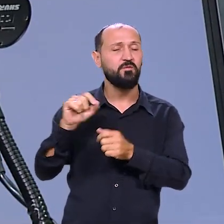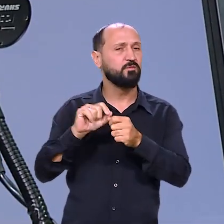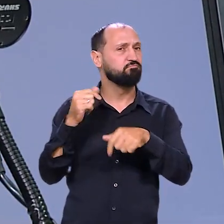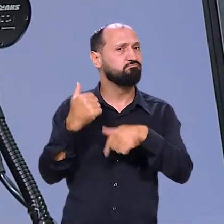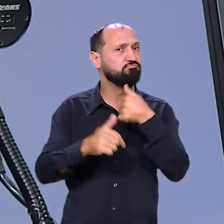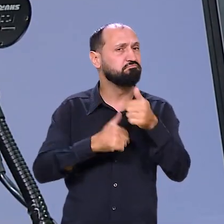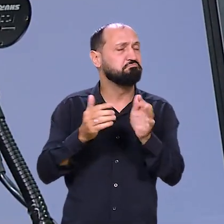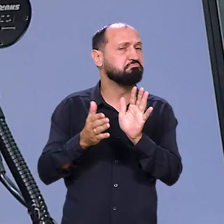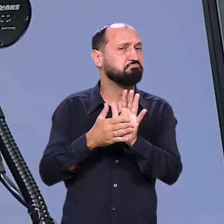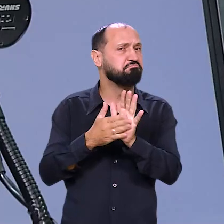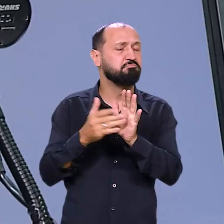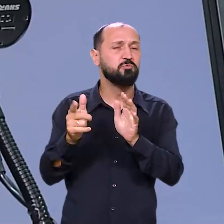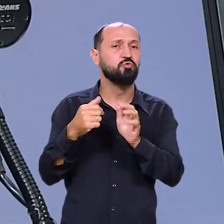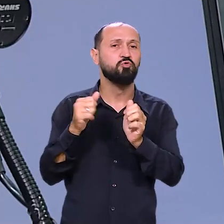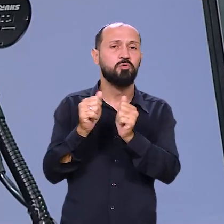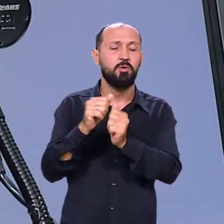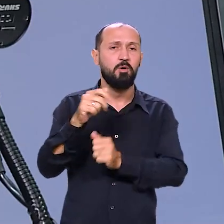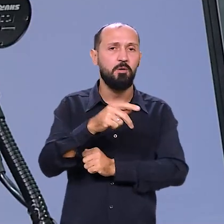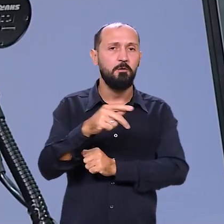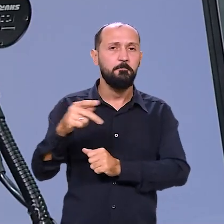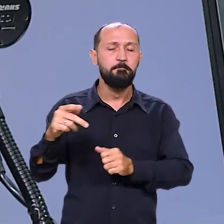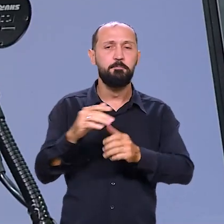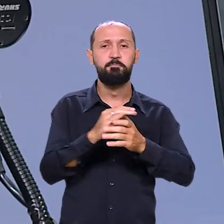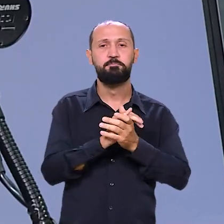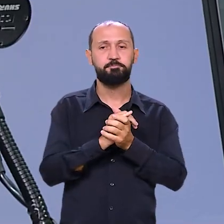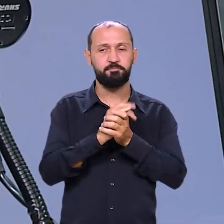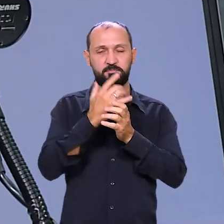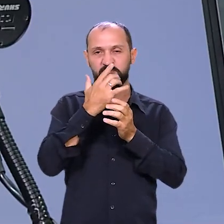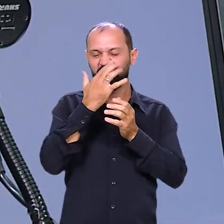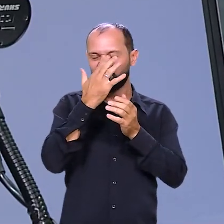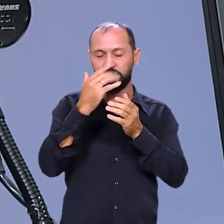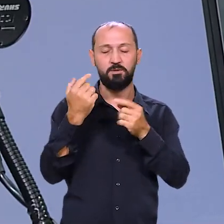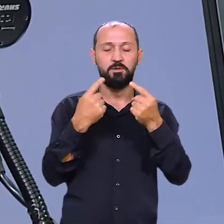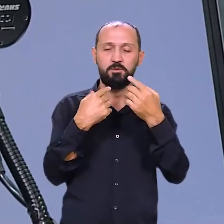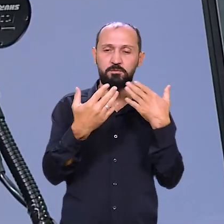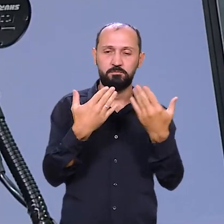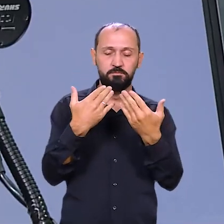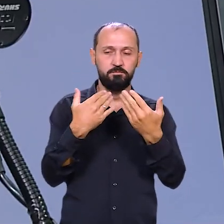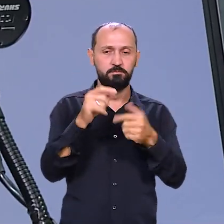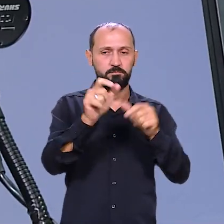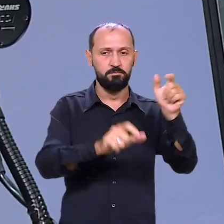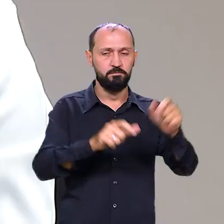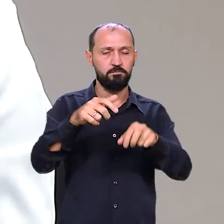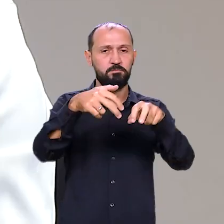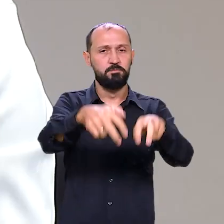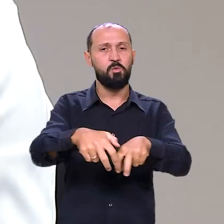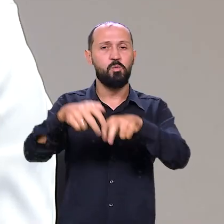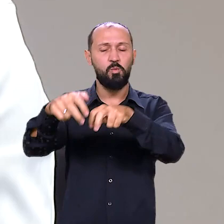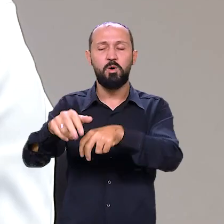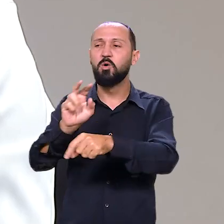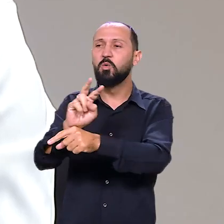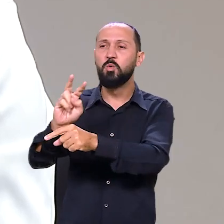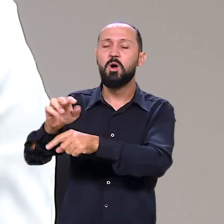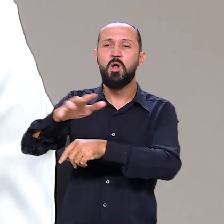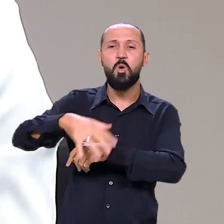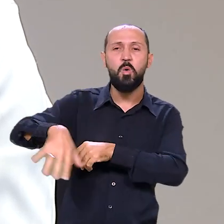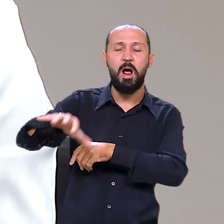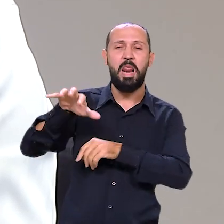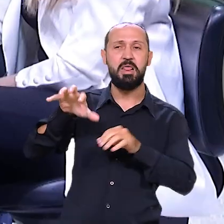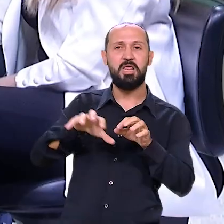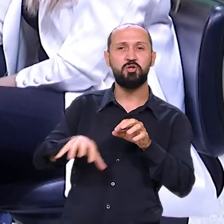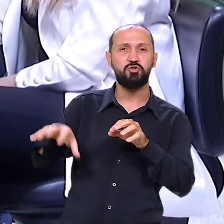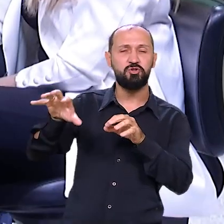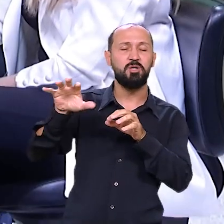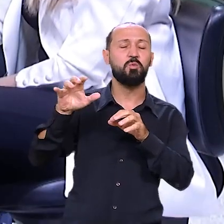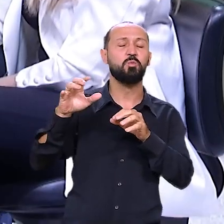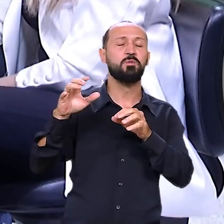grande trabalho, né, como presidente, e também discutido com produtores locais, né, do Vale